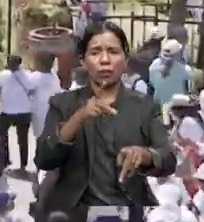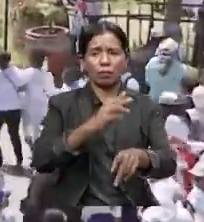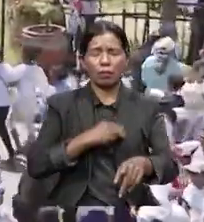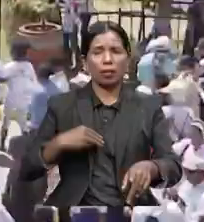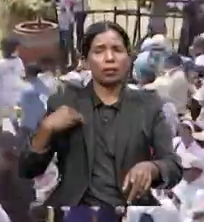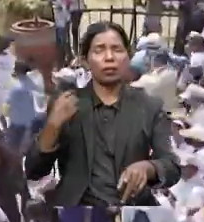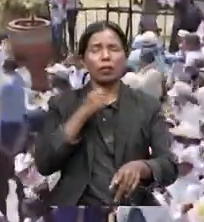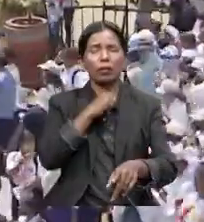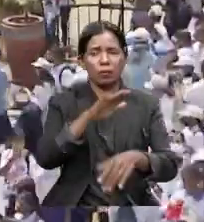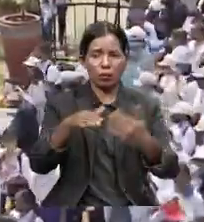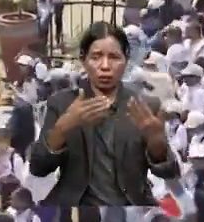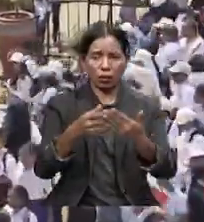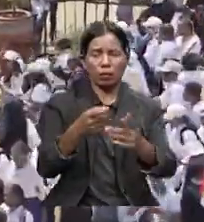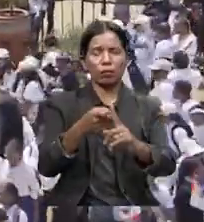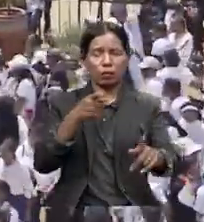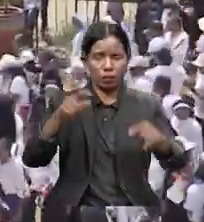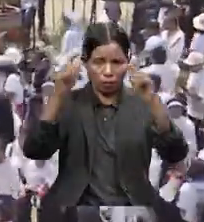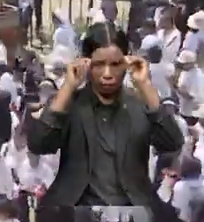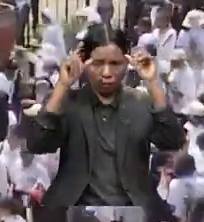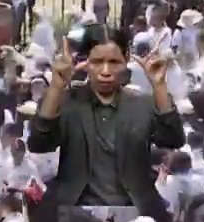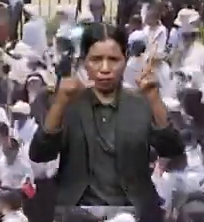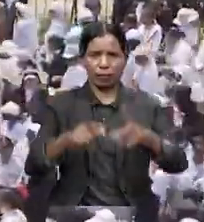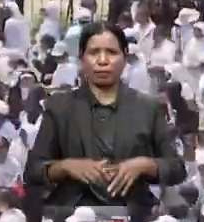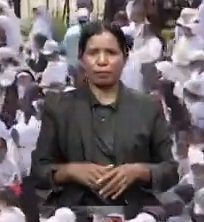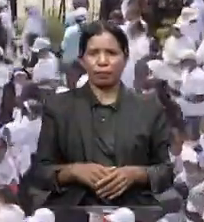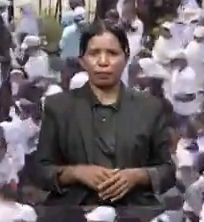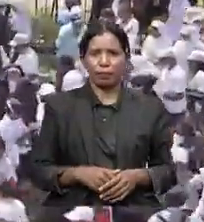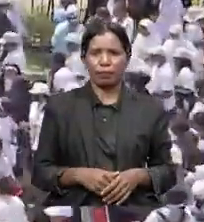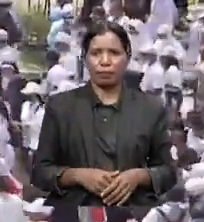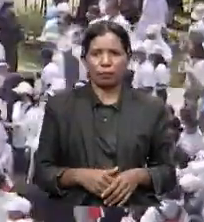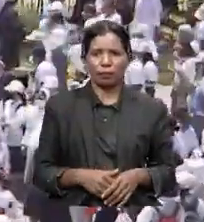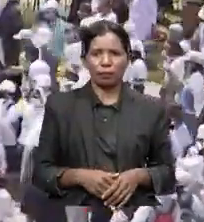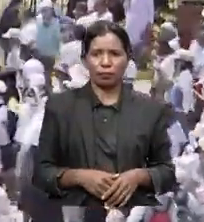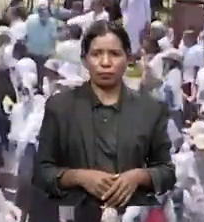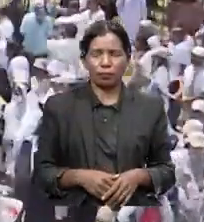nebe escolhido, o si território nacional. Mateus Romário, Marito da Costa, GMN.